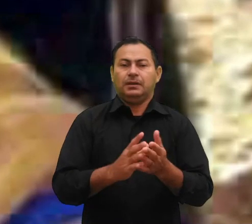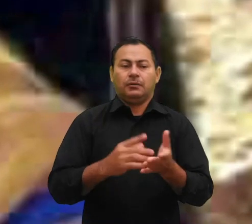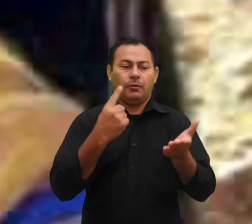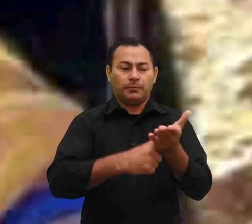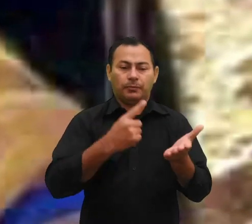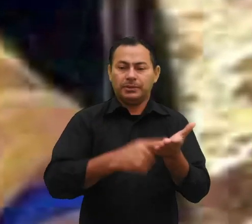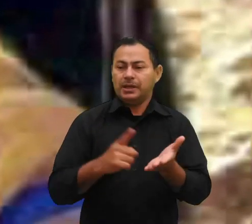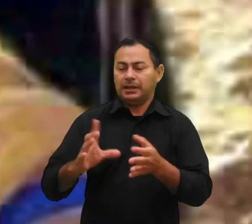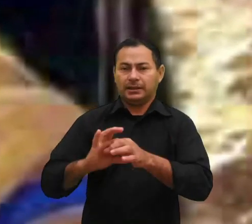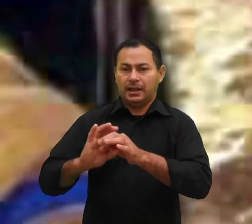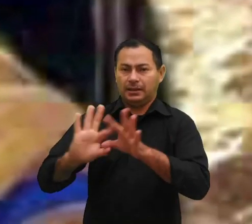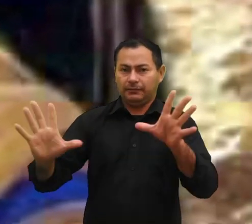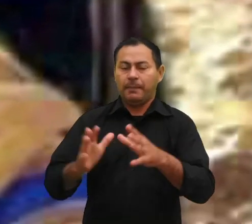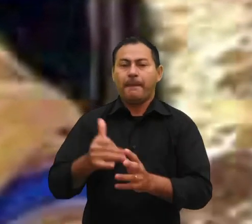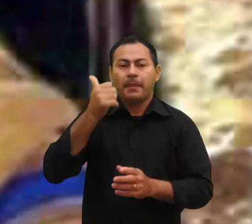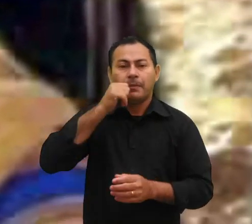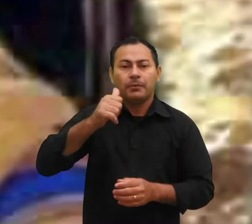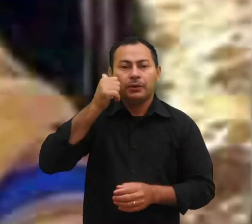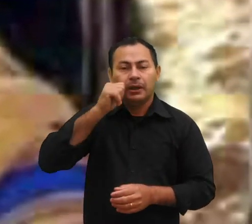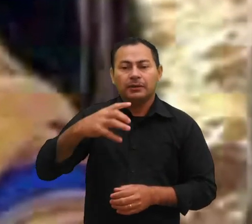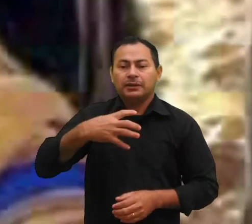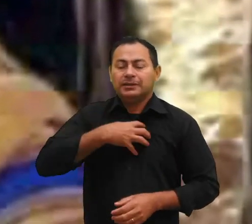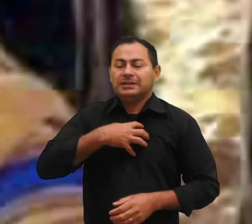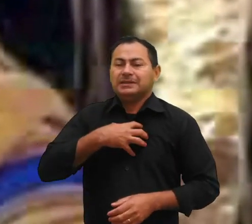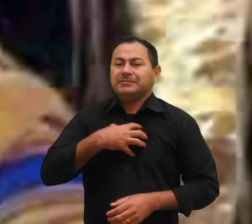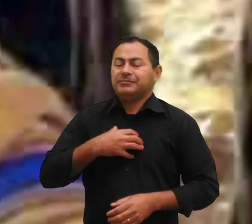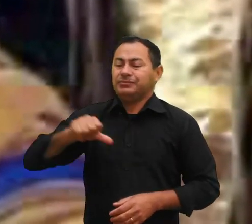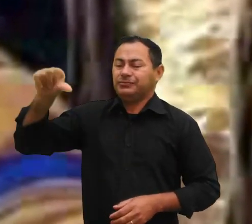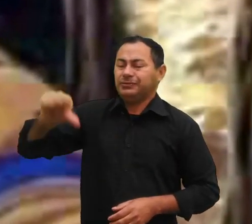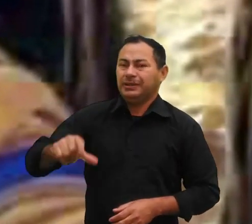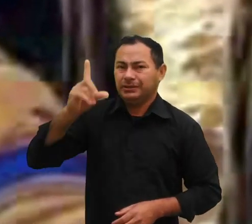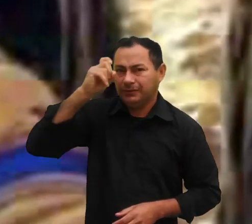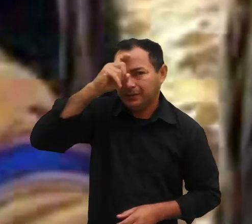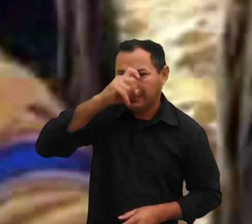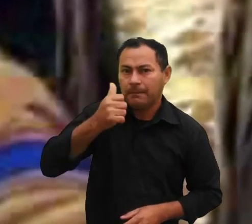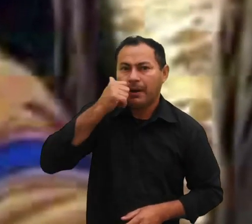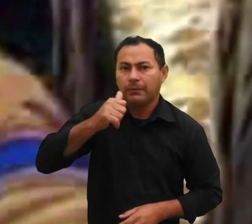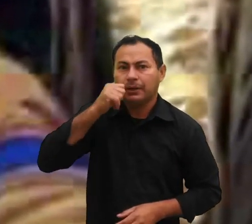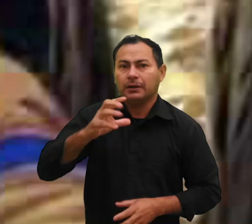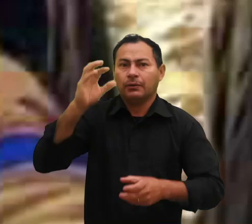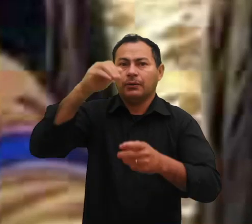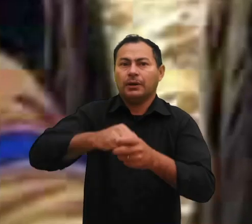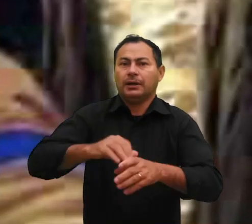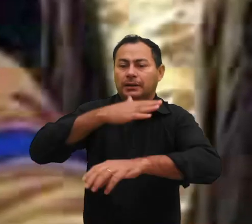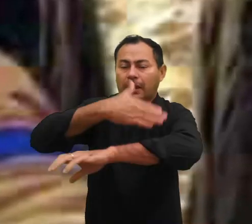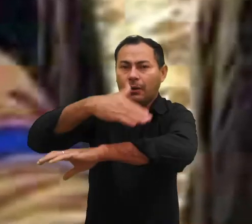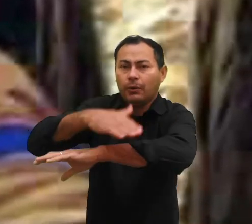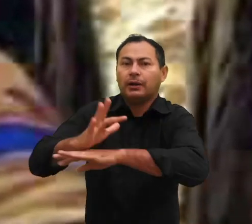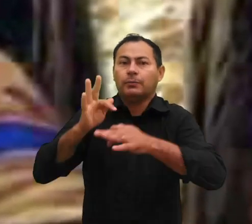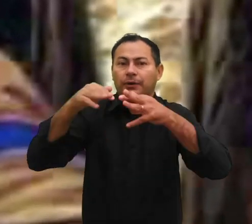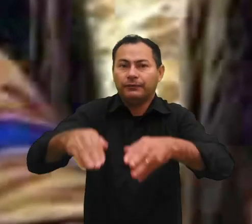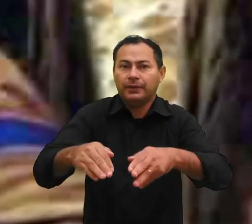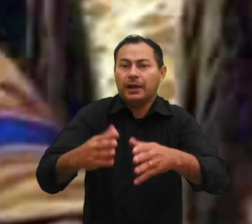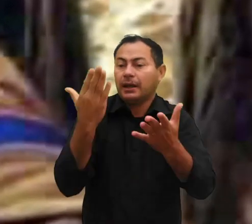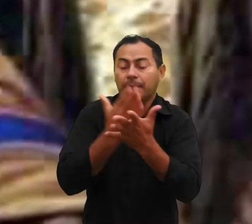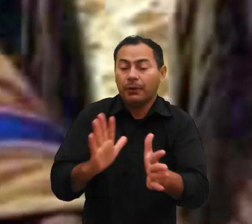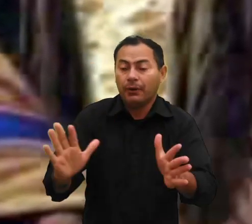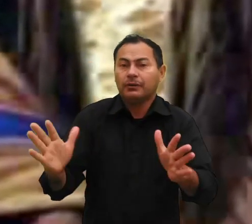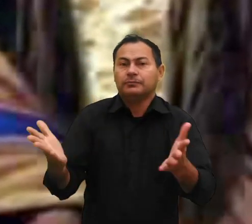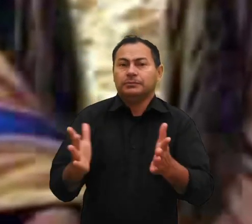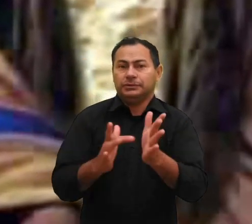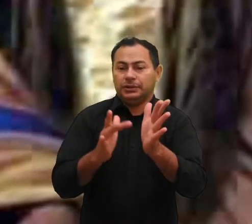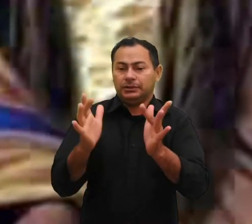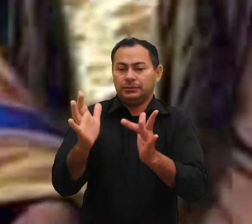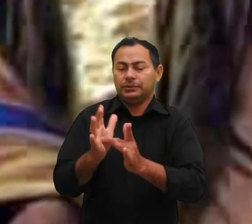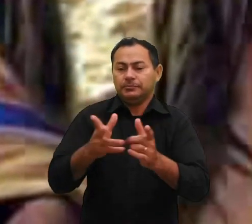restava nenhum tipo de compromisso com ela. A mulher ficava numa situação deplorável. Para a mulher ser colocada na rua era o fim,